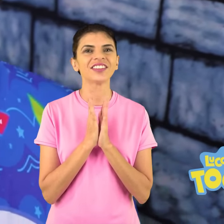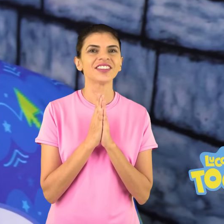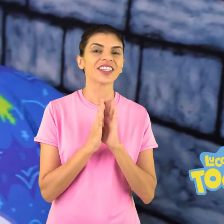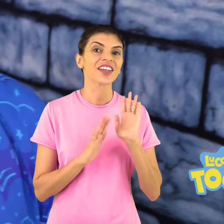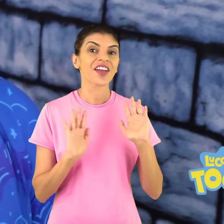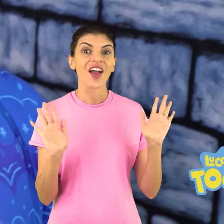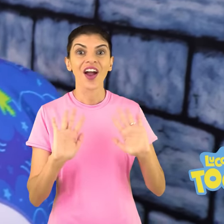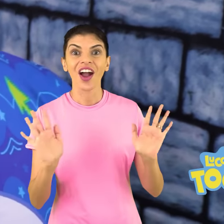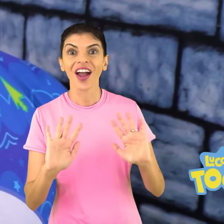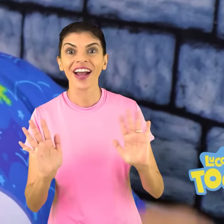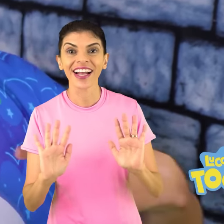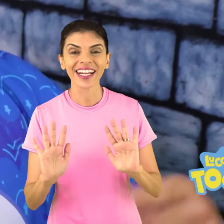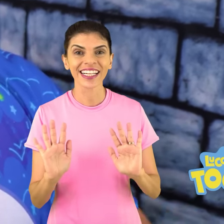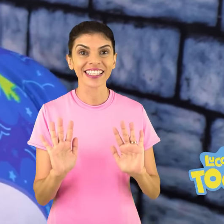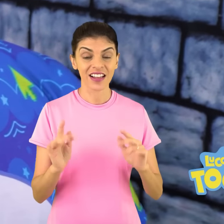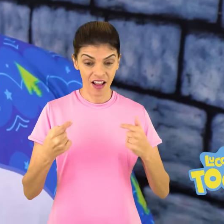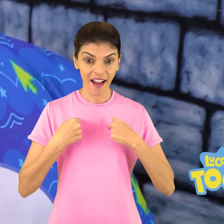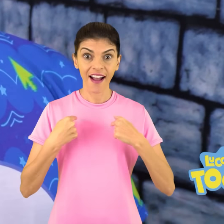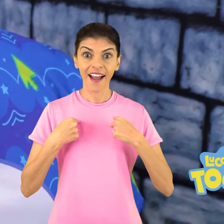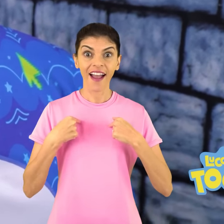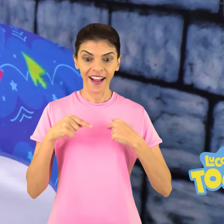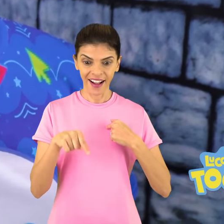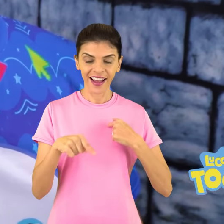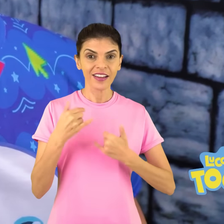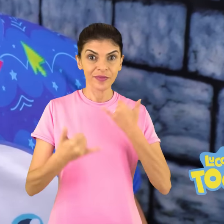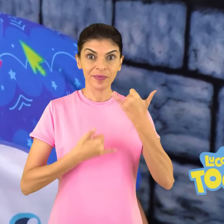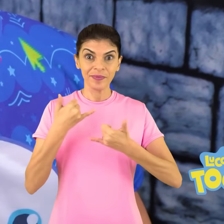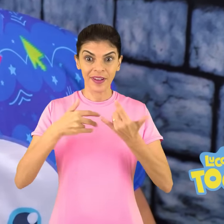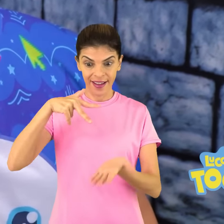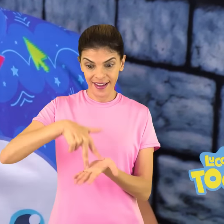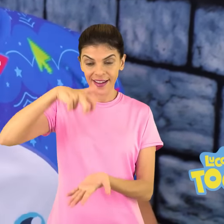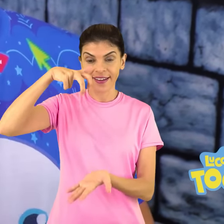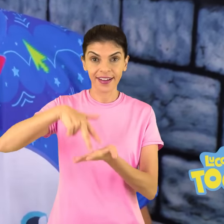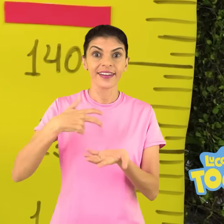Oi? Eu quero brincar no trampolim!